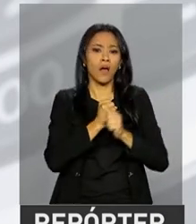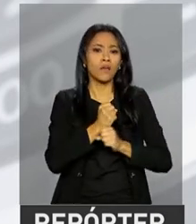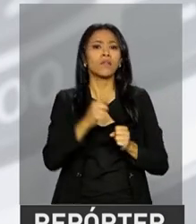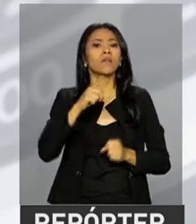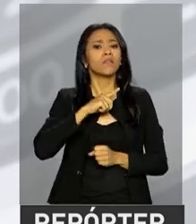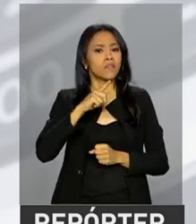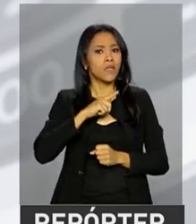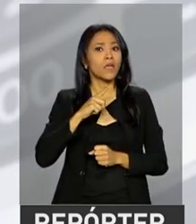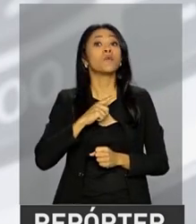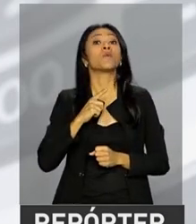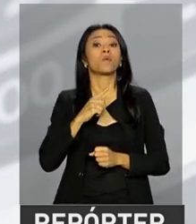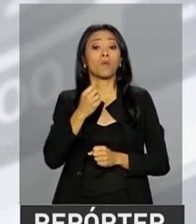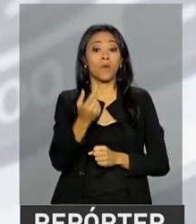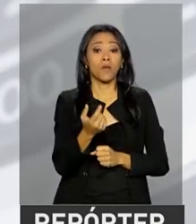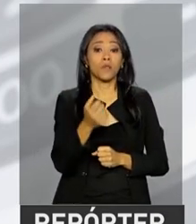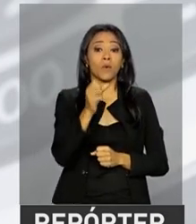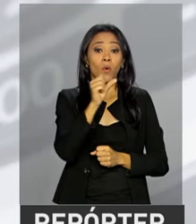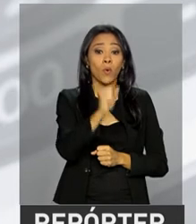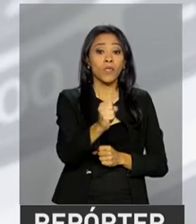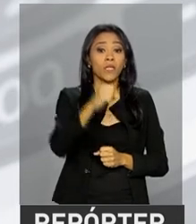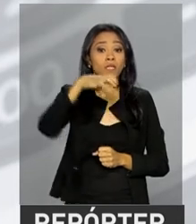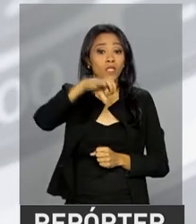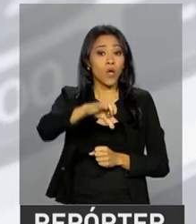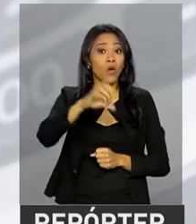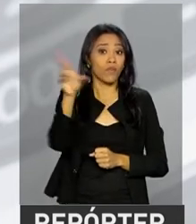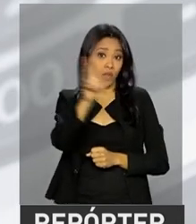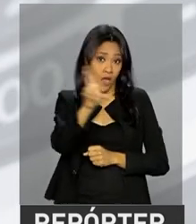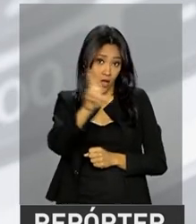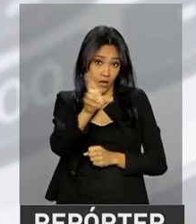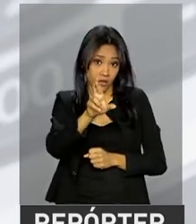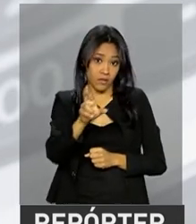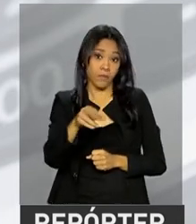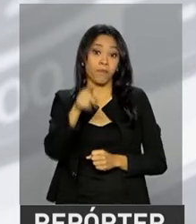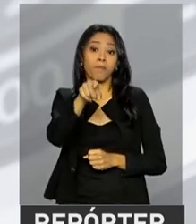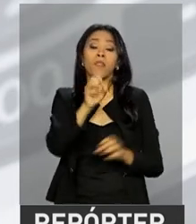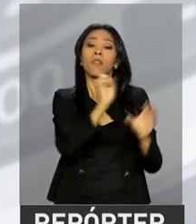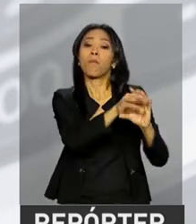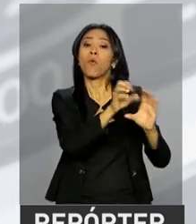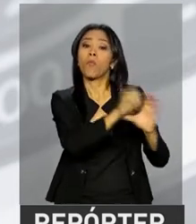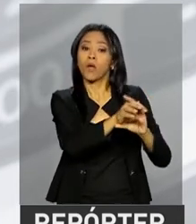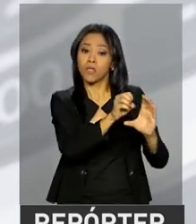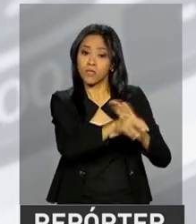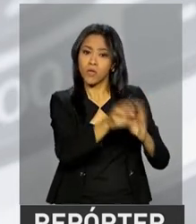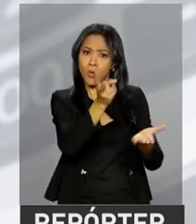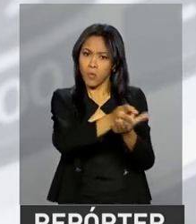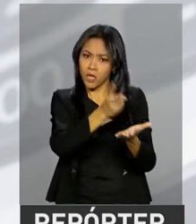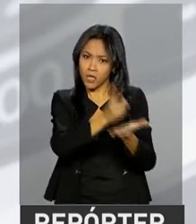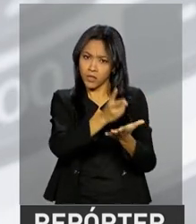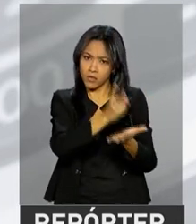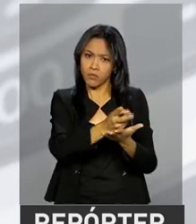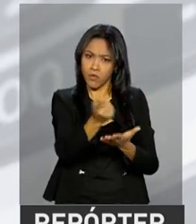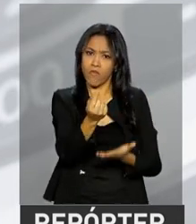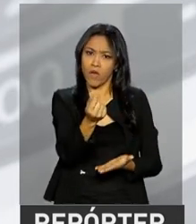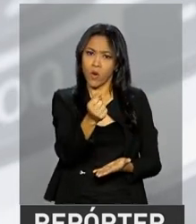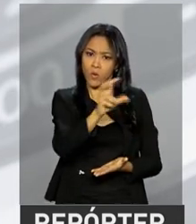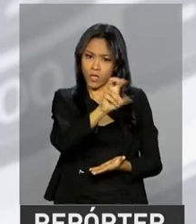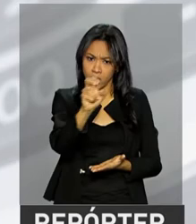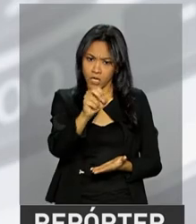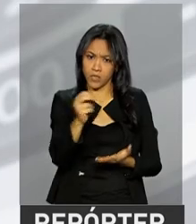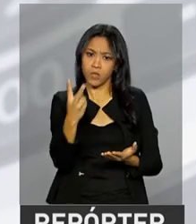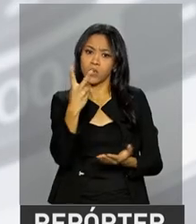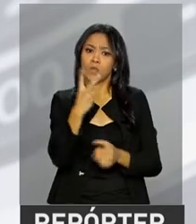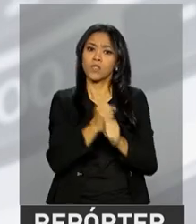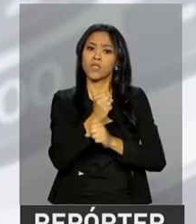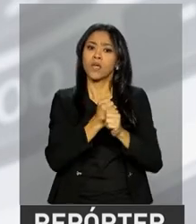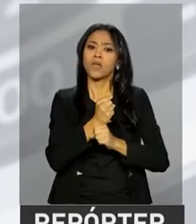um rendimento de cerca de R$ 89,00. Enquanto que na poupança, o mesmo valor pelo mesmo período